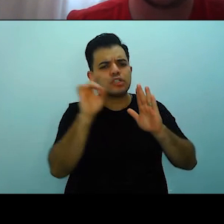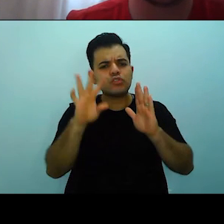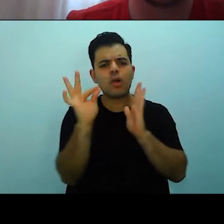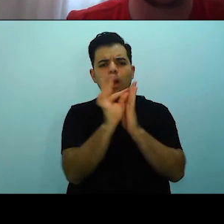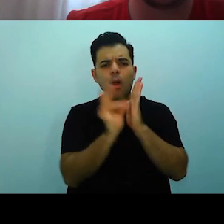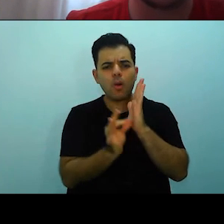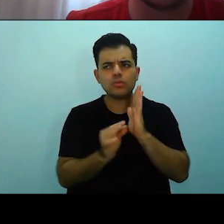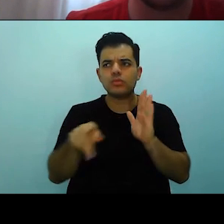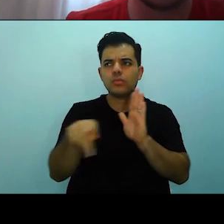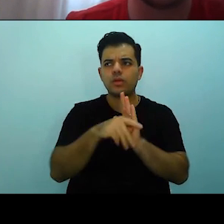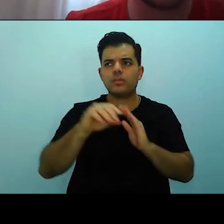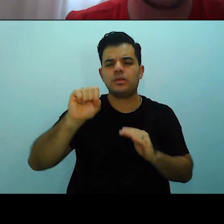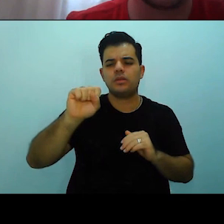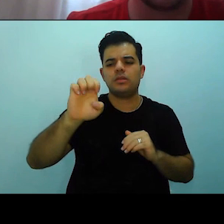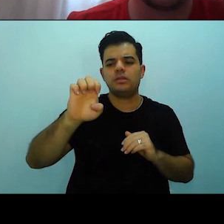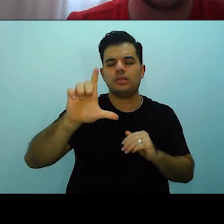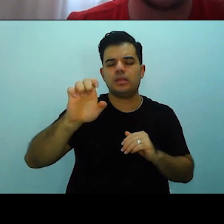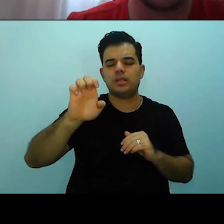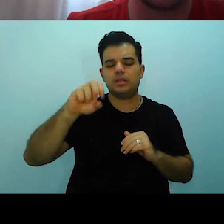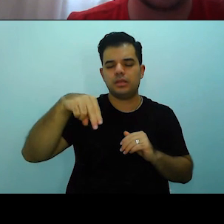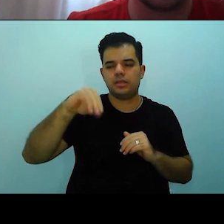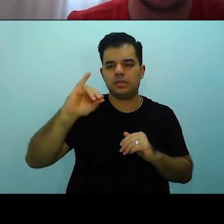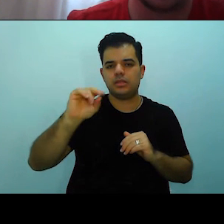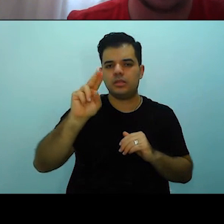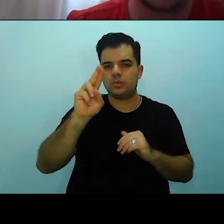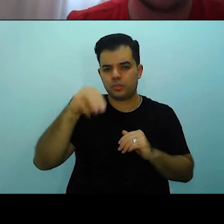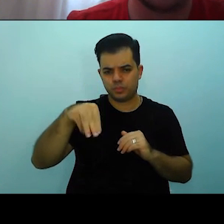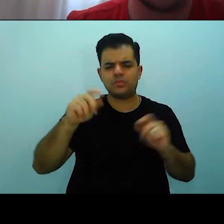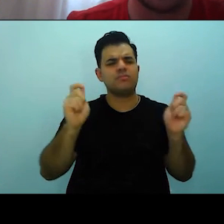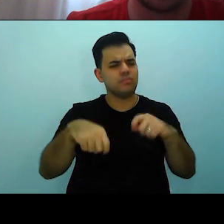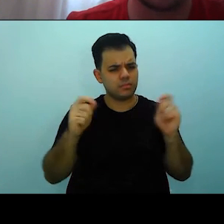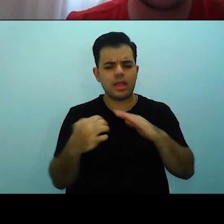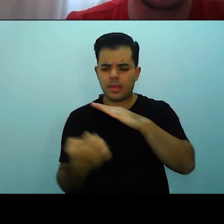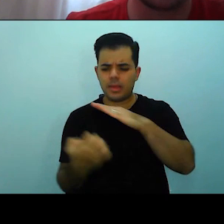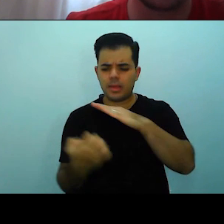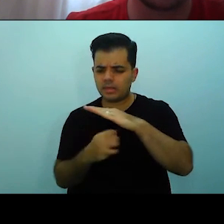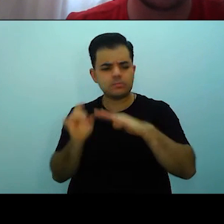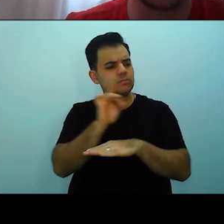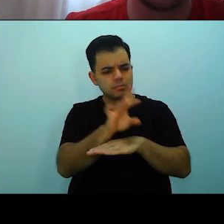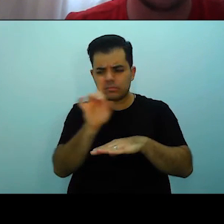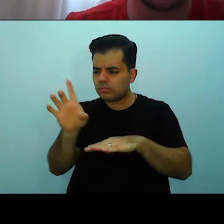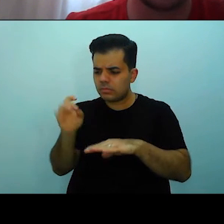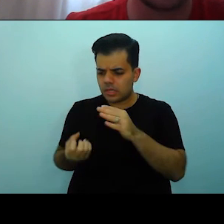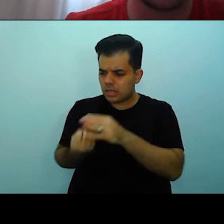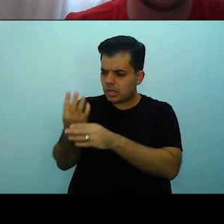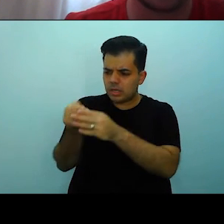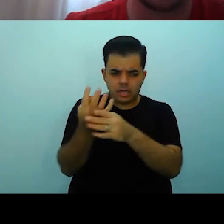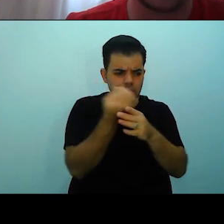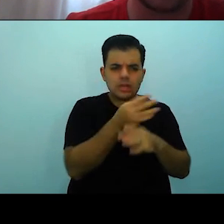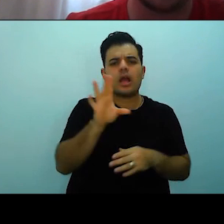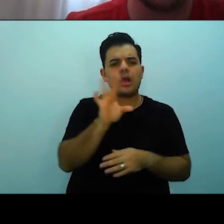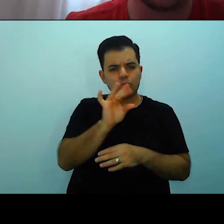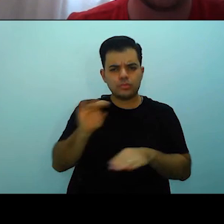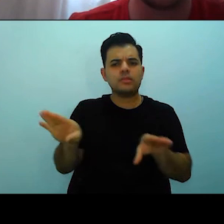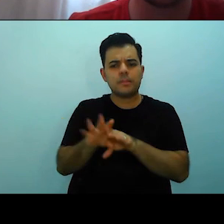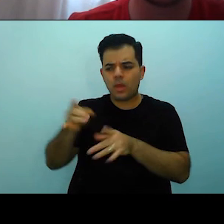Selenium. Então, cada empresa pode sim construir, né, ferramentas de automação, robôs de automação para